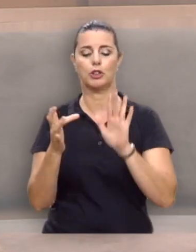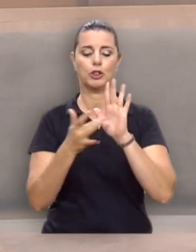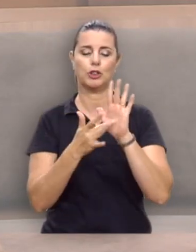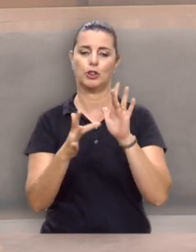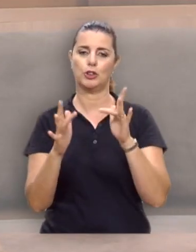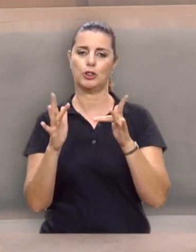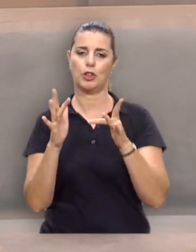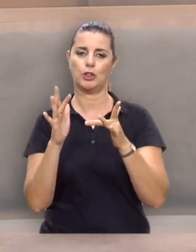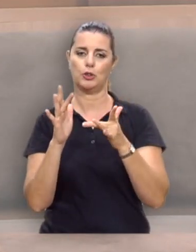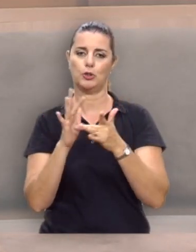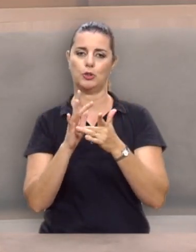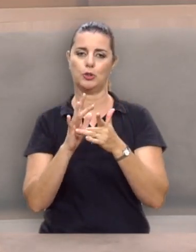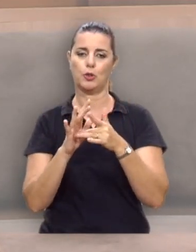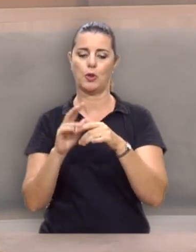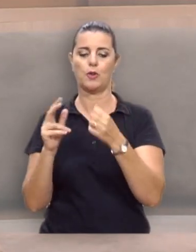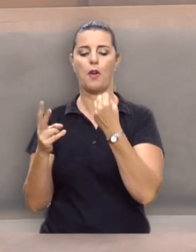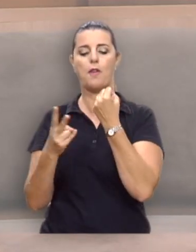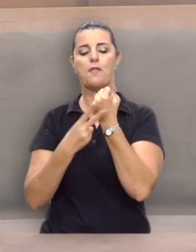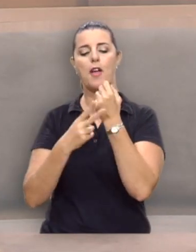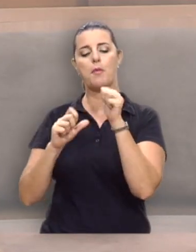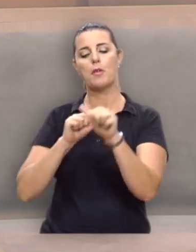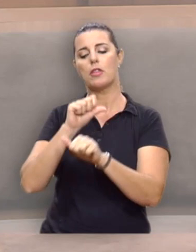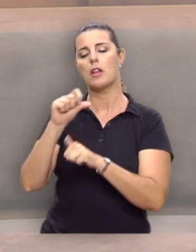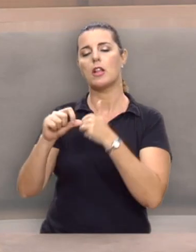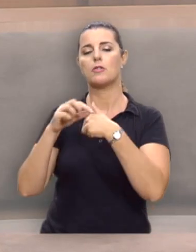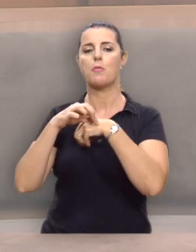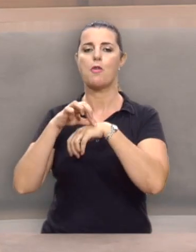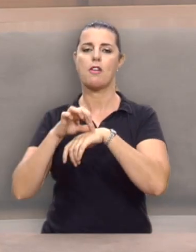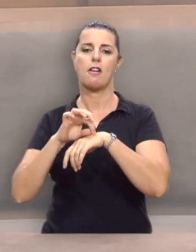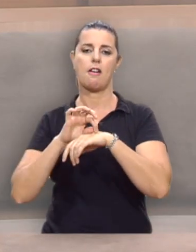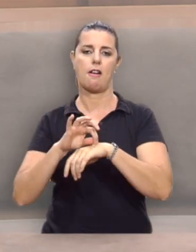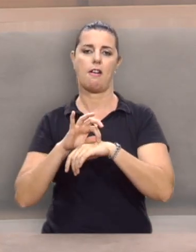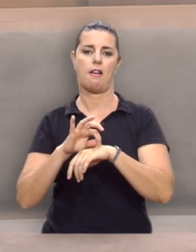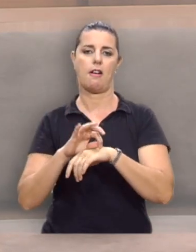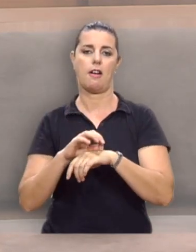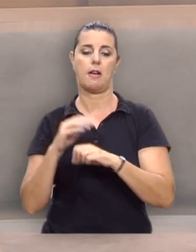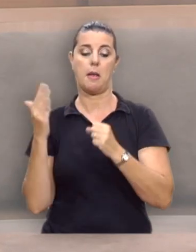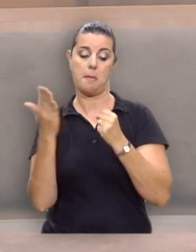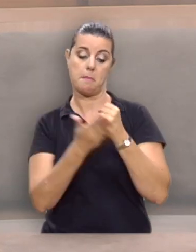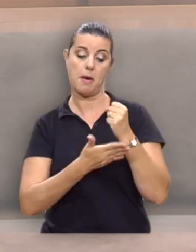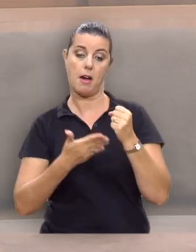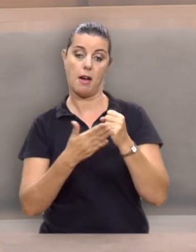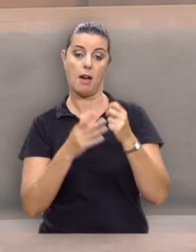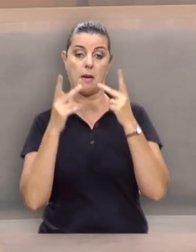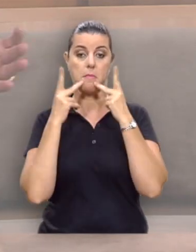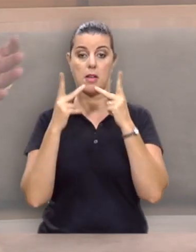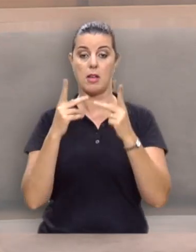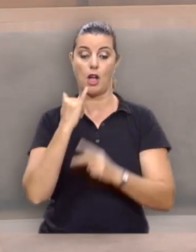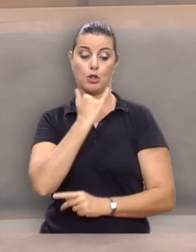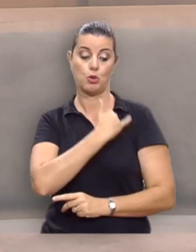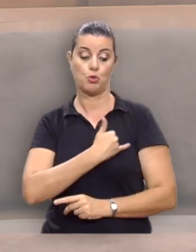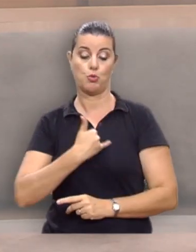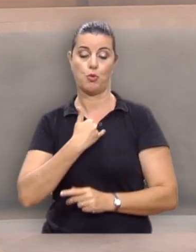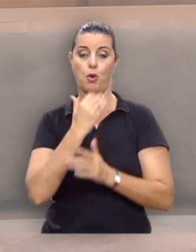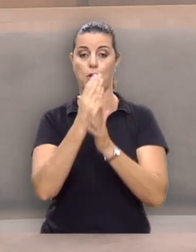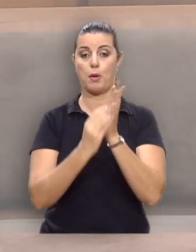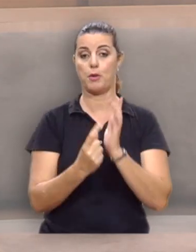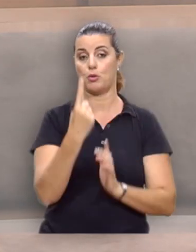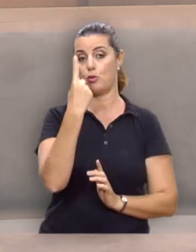Jesus, o Verbo encarnado. Nós vamos basear esta mensagem em João capítulo